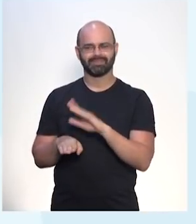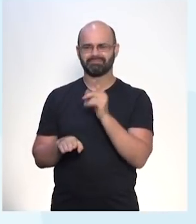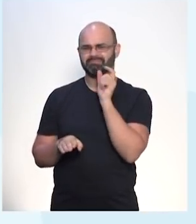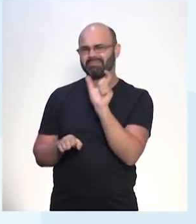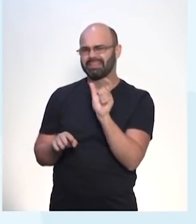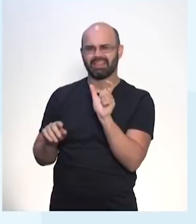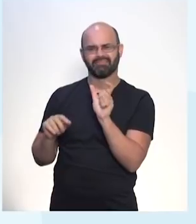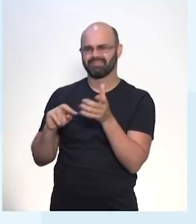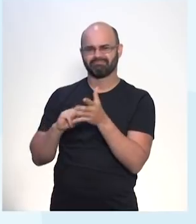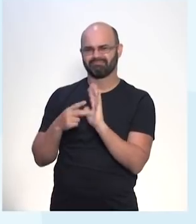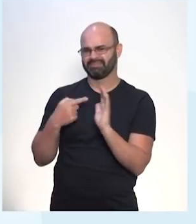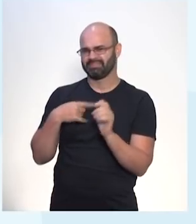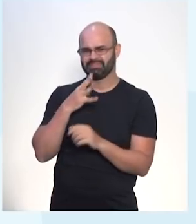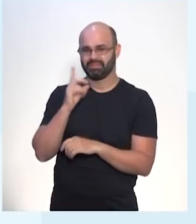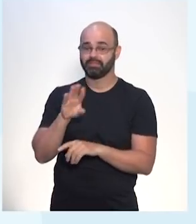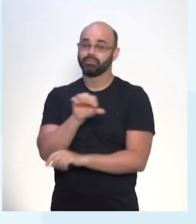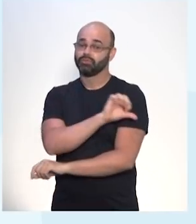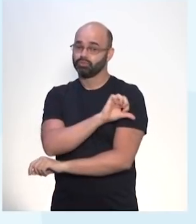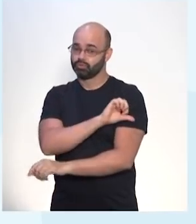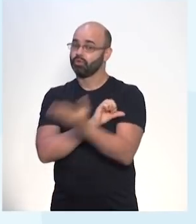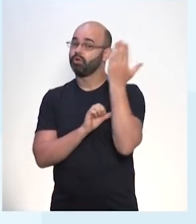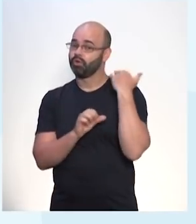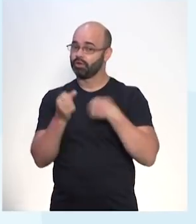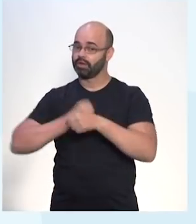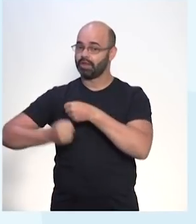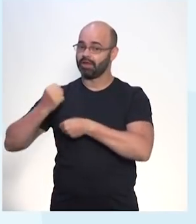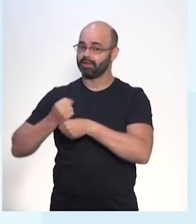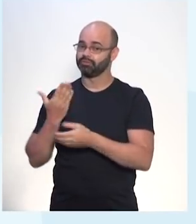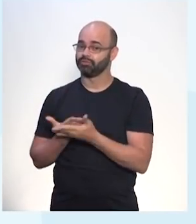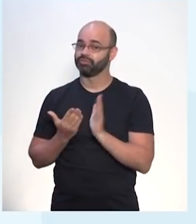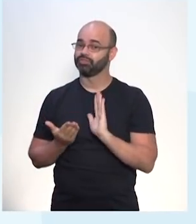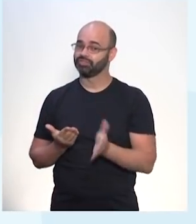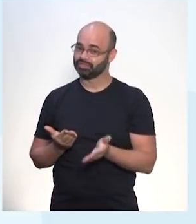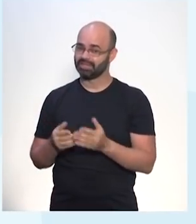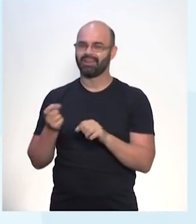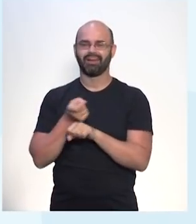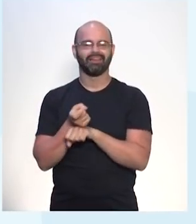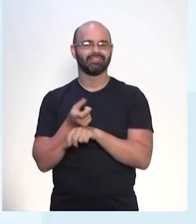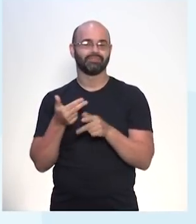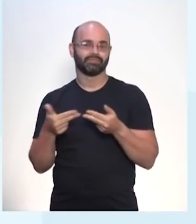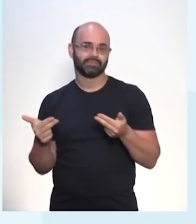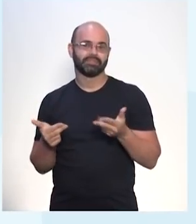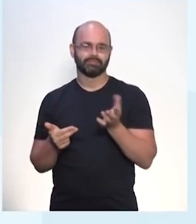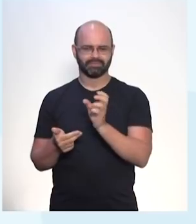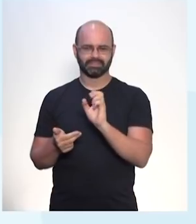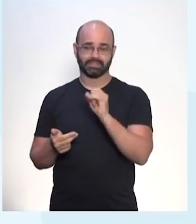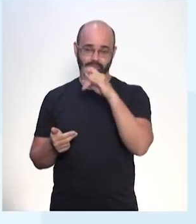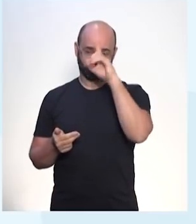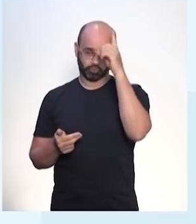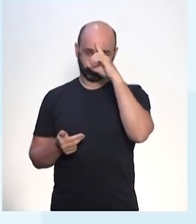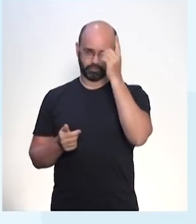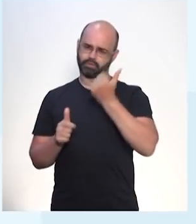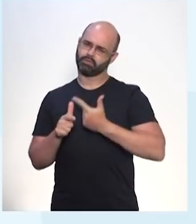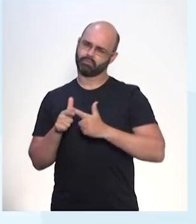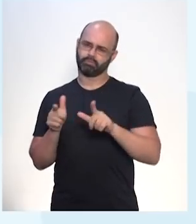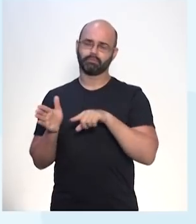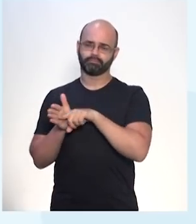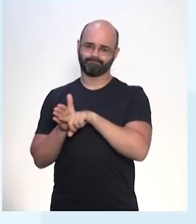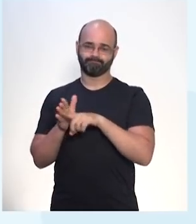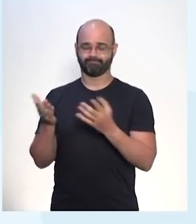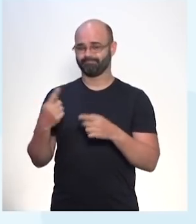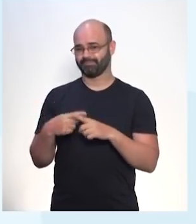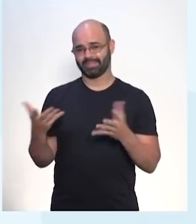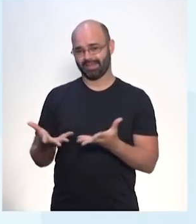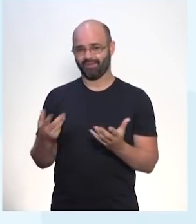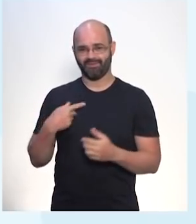é hipérbole, metáfora. No nono ano, a gente trabalhou isso ano passado, hein? Uso de adjetivos. Então, o que está com dúvida aqui, dá uma pesquisadinha, porque não vai dar tempo da